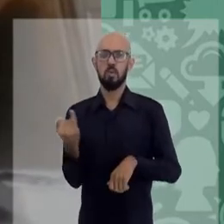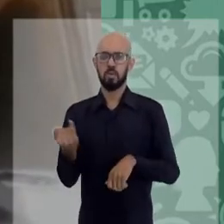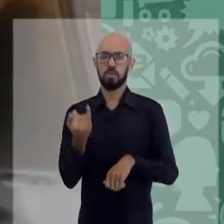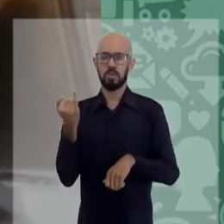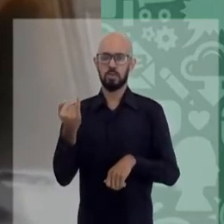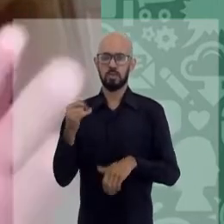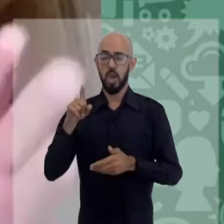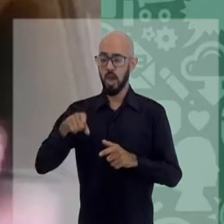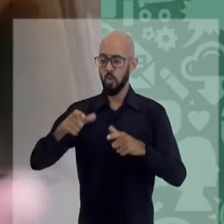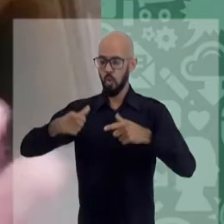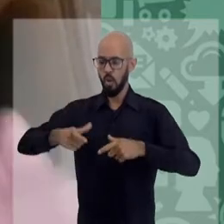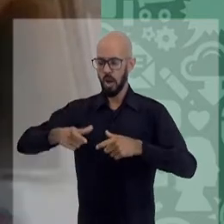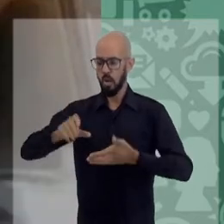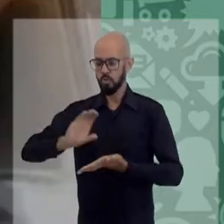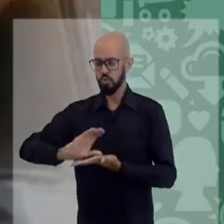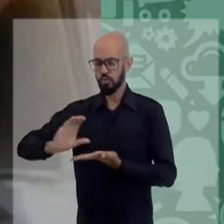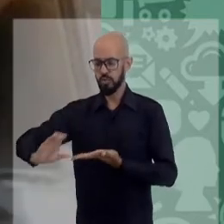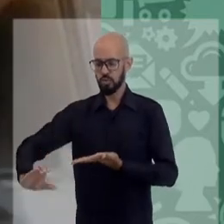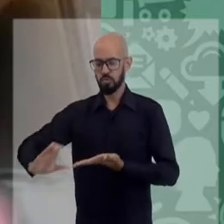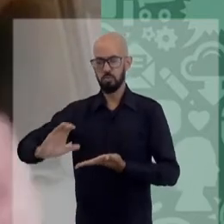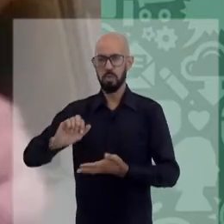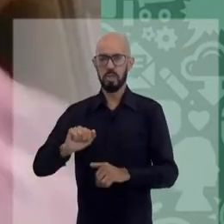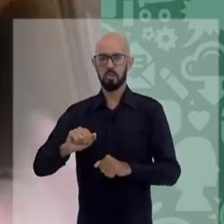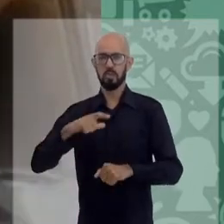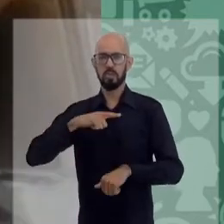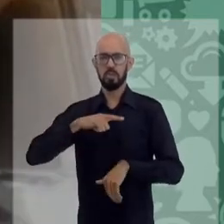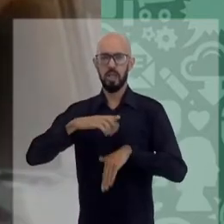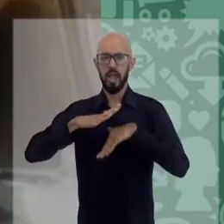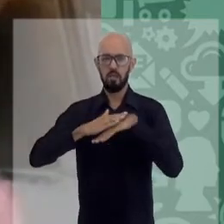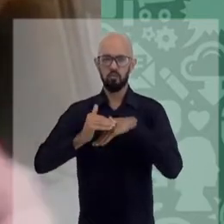ser um local de investimento